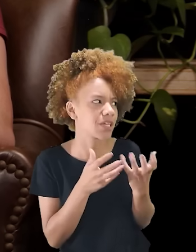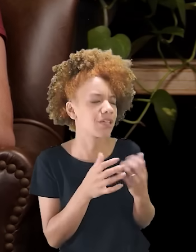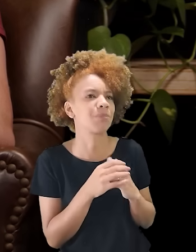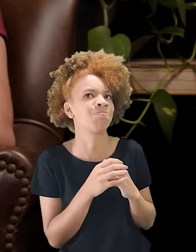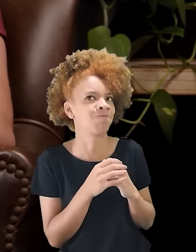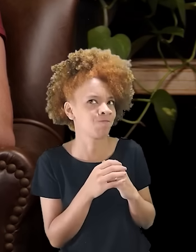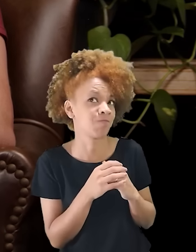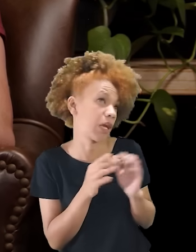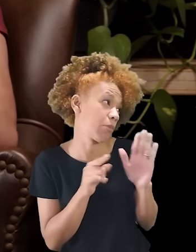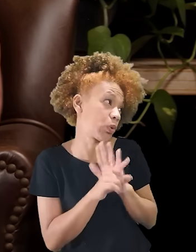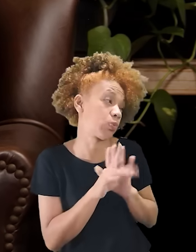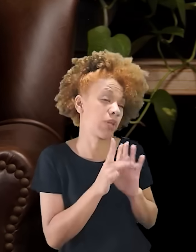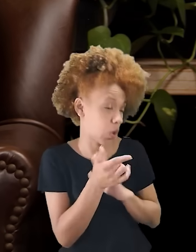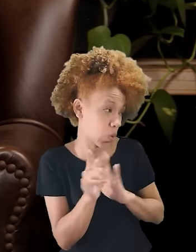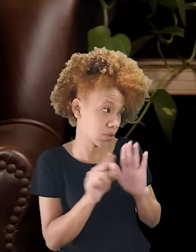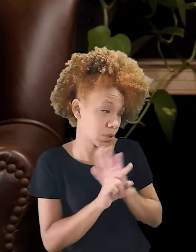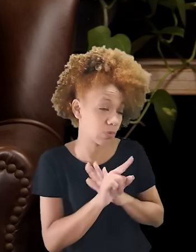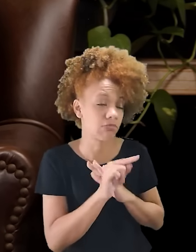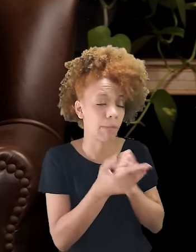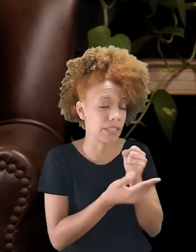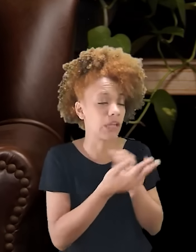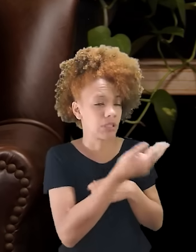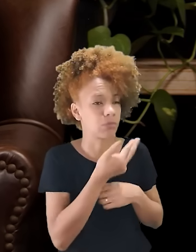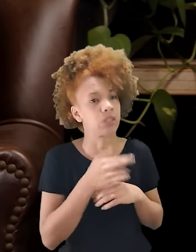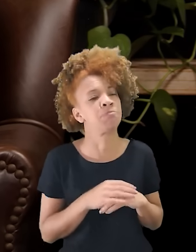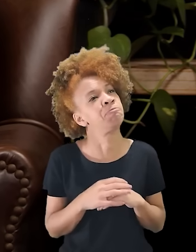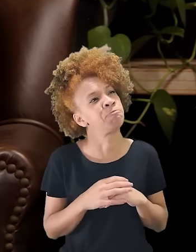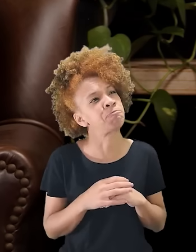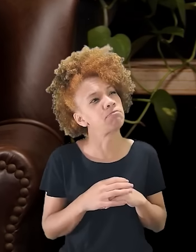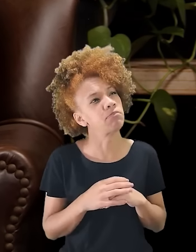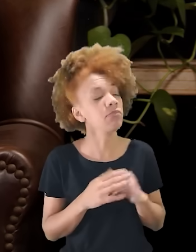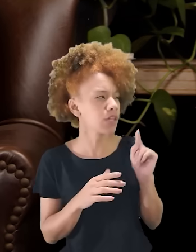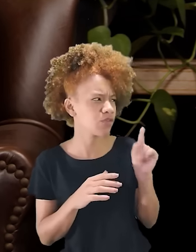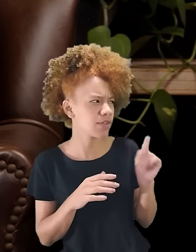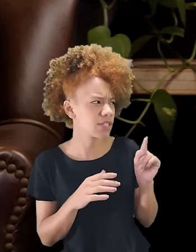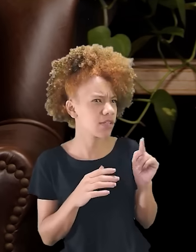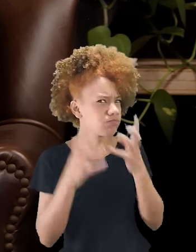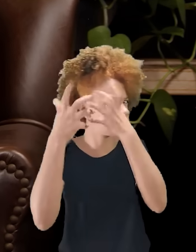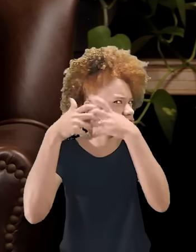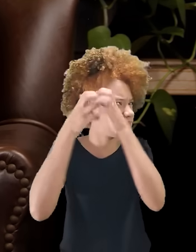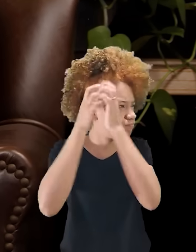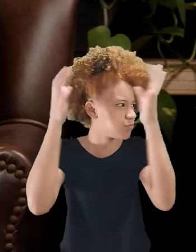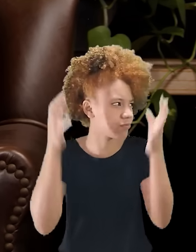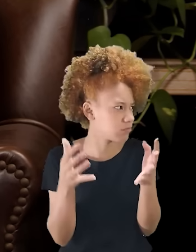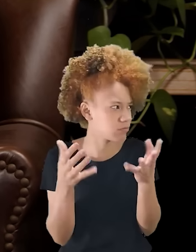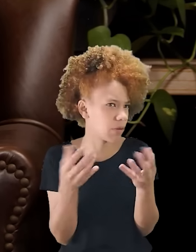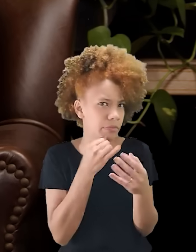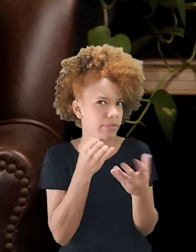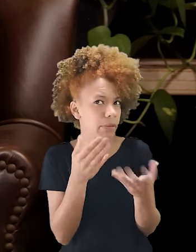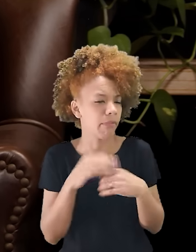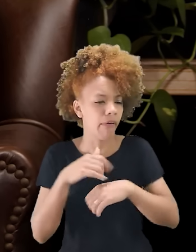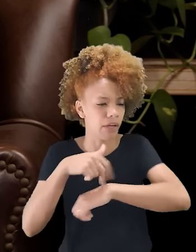que é a pergunta é quase que vou fazer outra pergunta dessa resposta que é vocês bugam a cabeça com a coisa da Beleza do